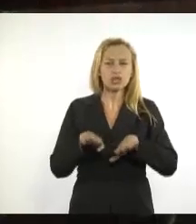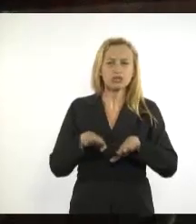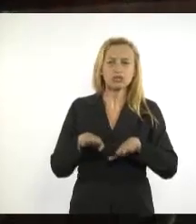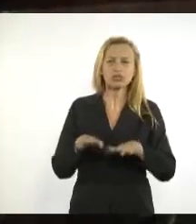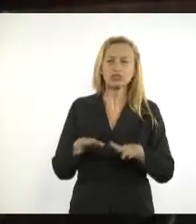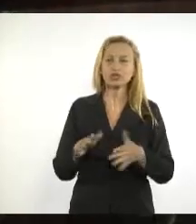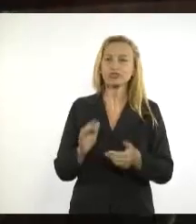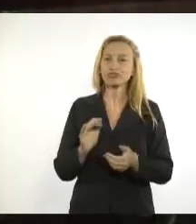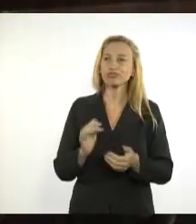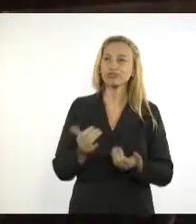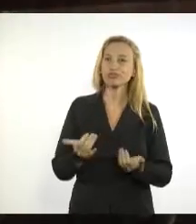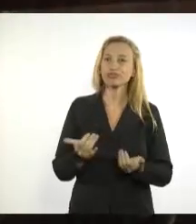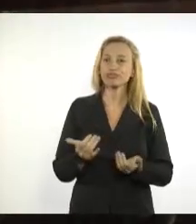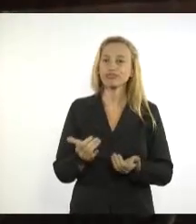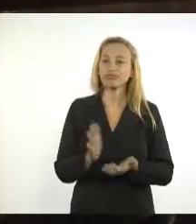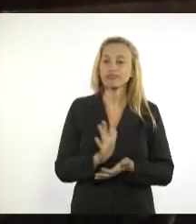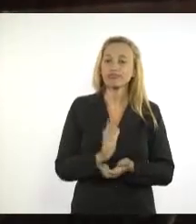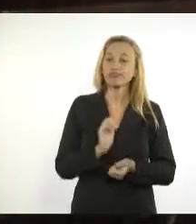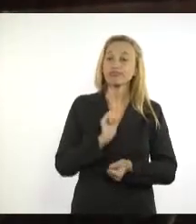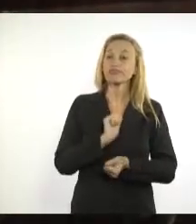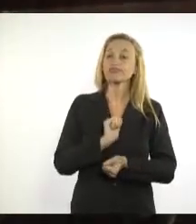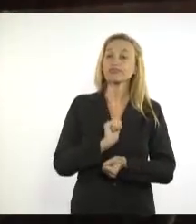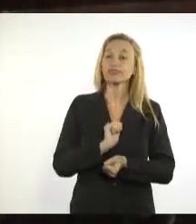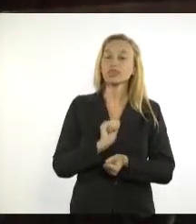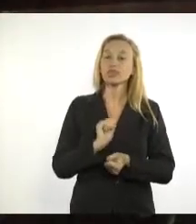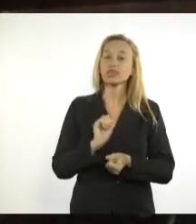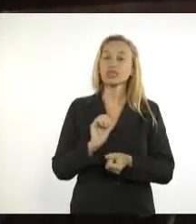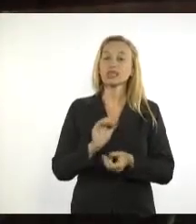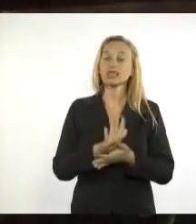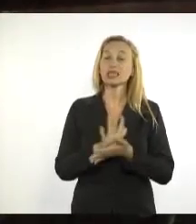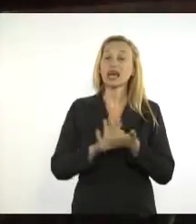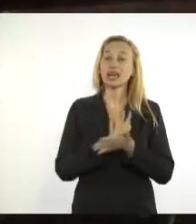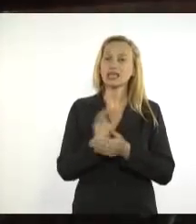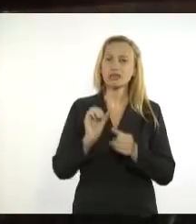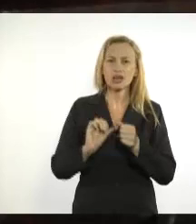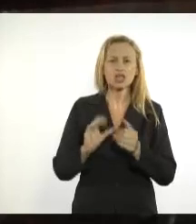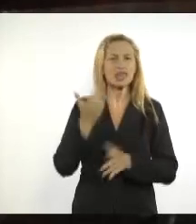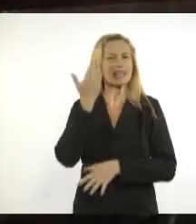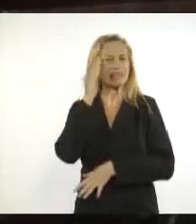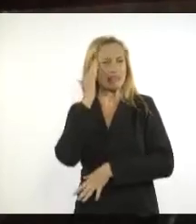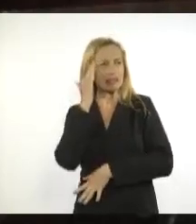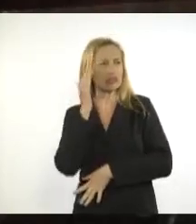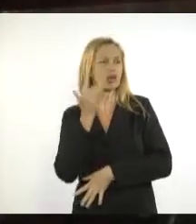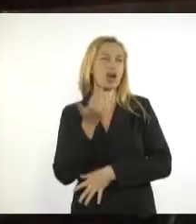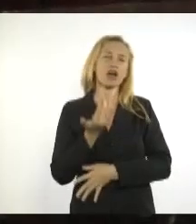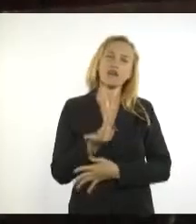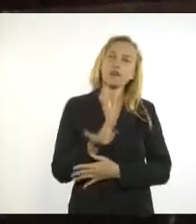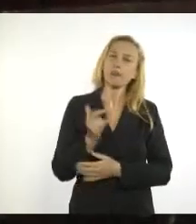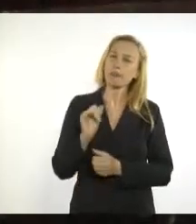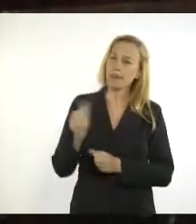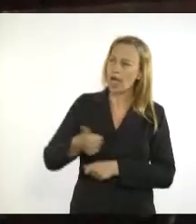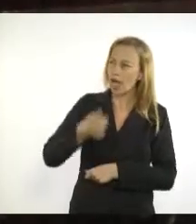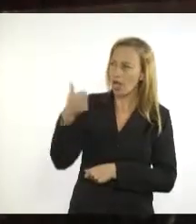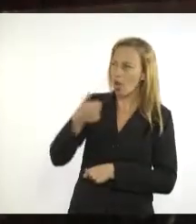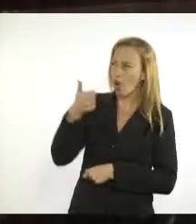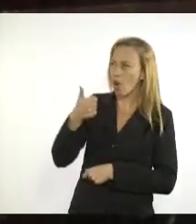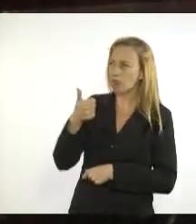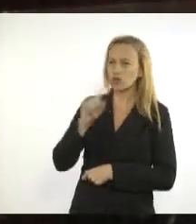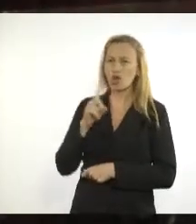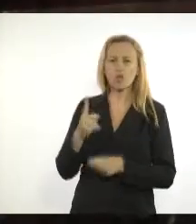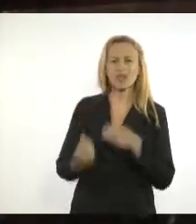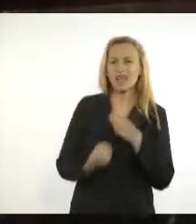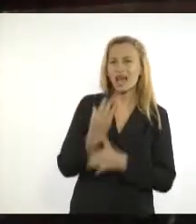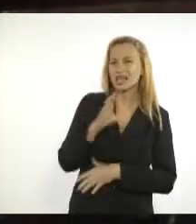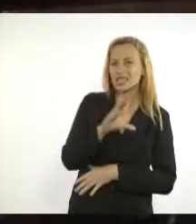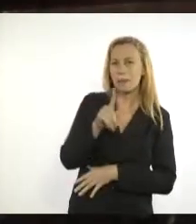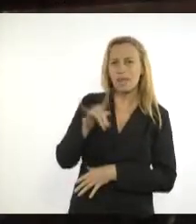acomodação, entendendo, por exemplo, que talvez fosse melhor não estabelecer uma CPI,